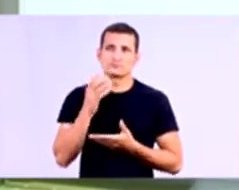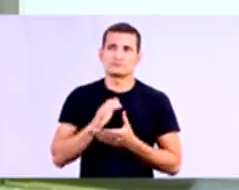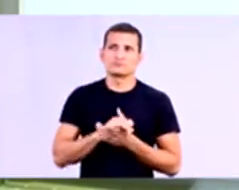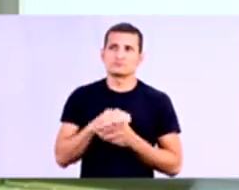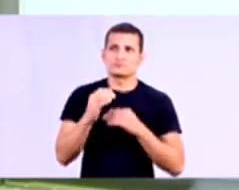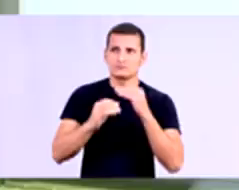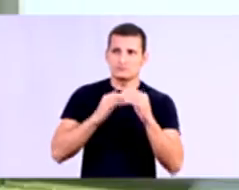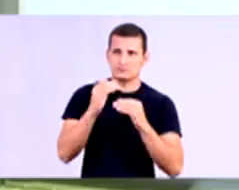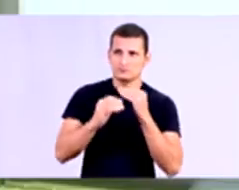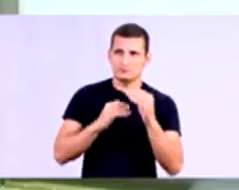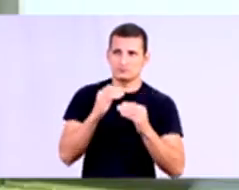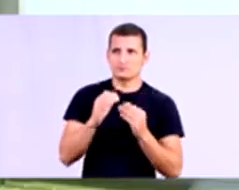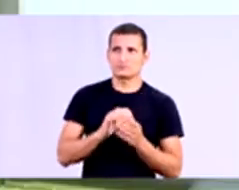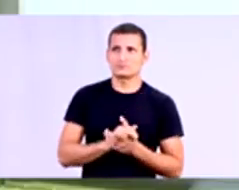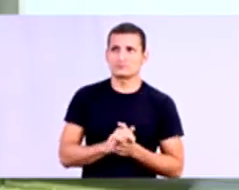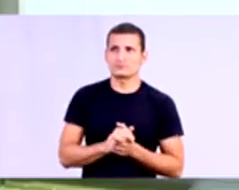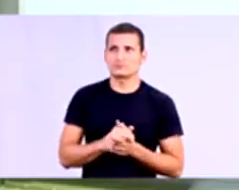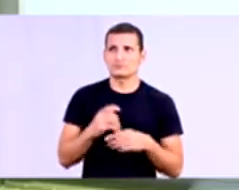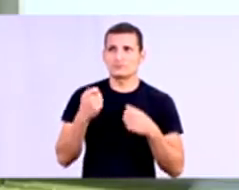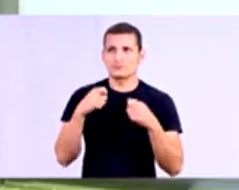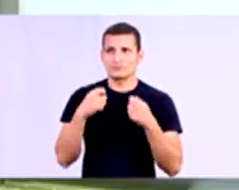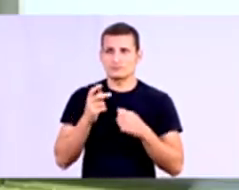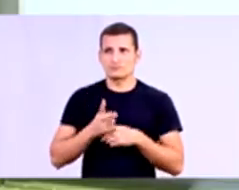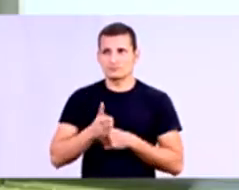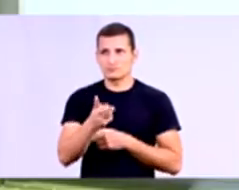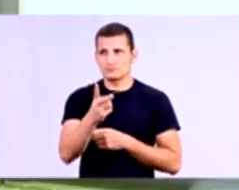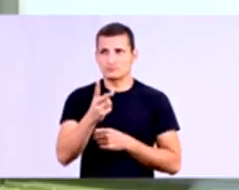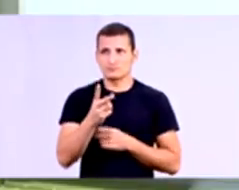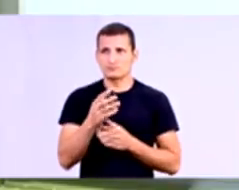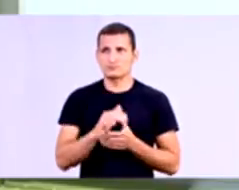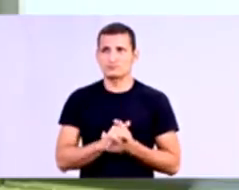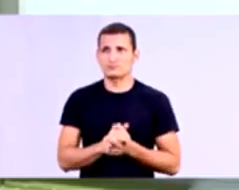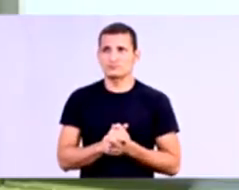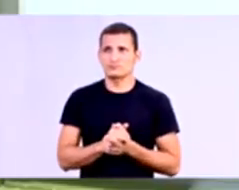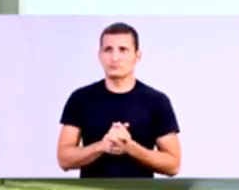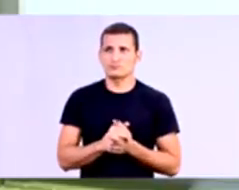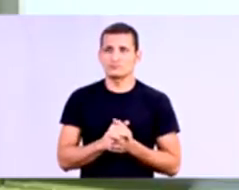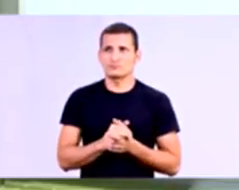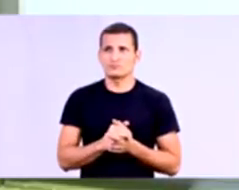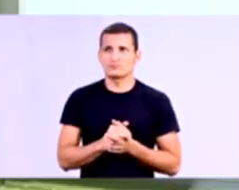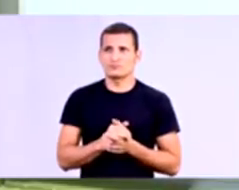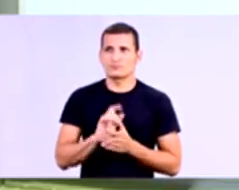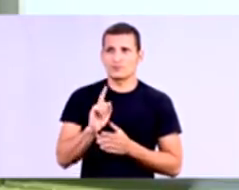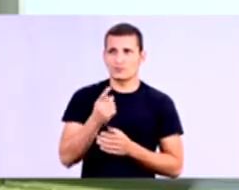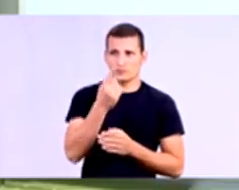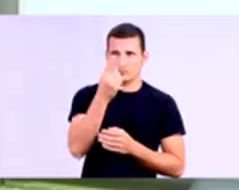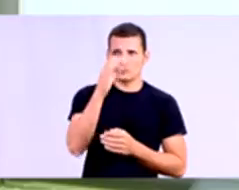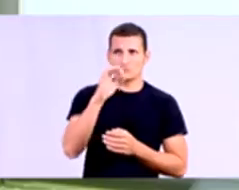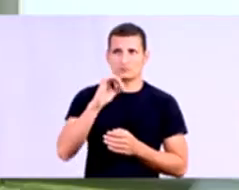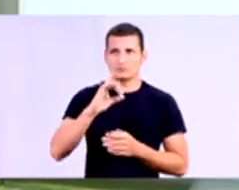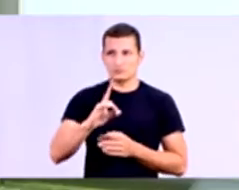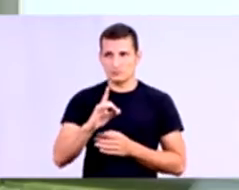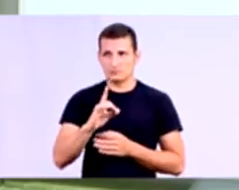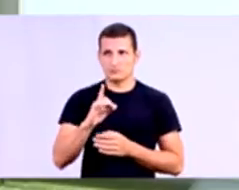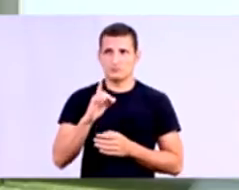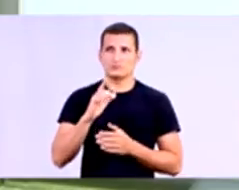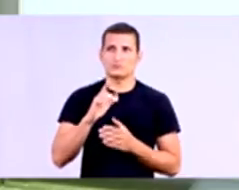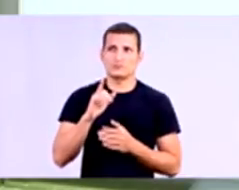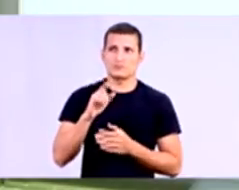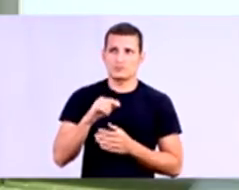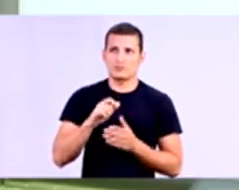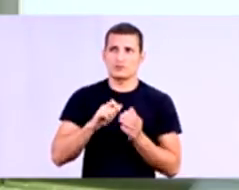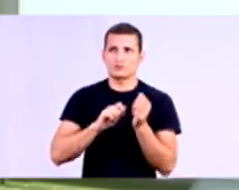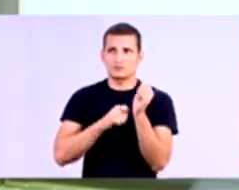consulta do banco de dados, a gente precisa sempre integrar uma única codificação, que a gente chama de